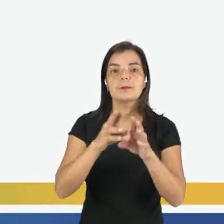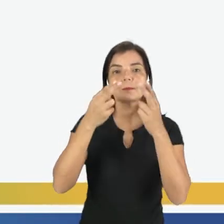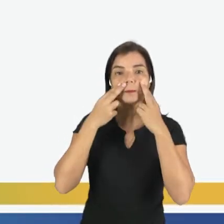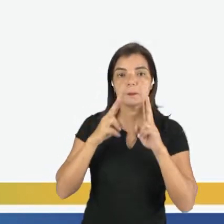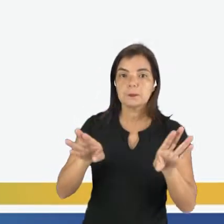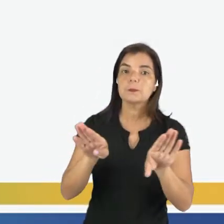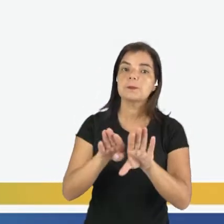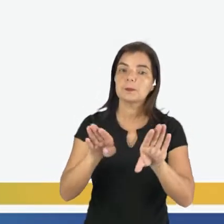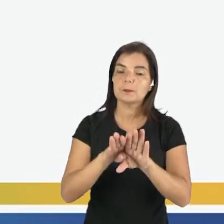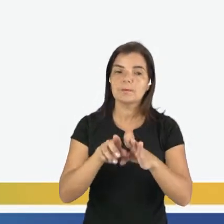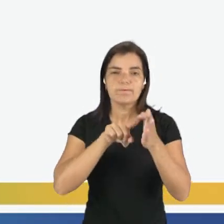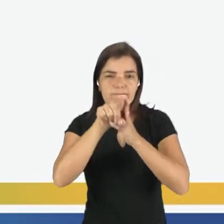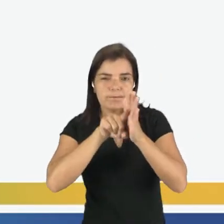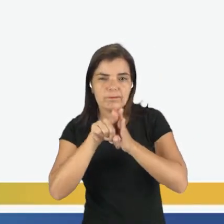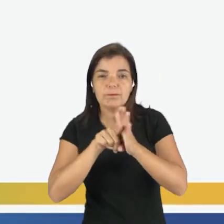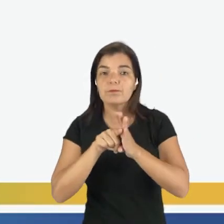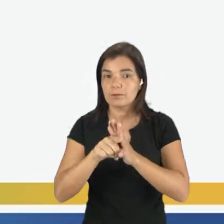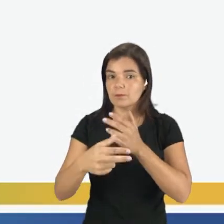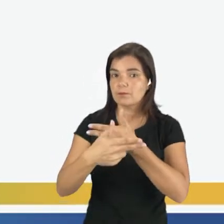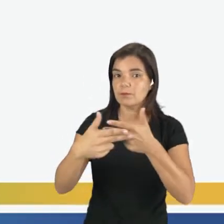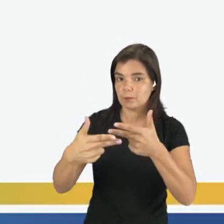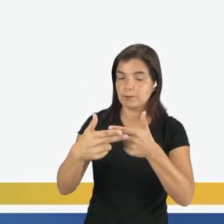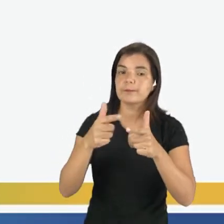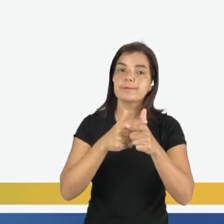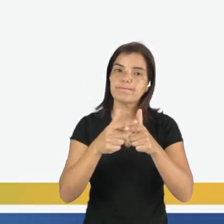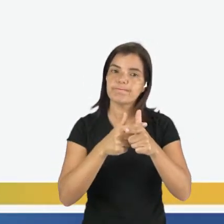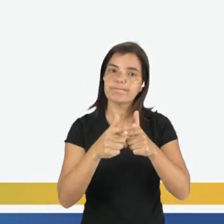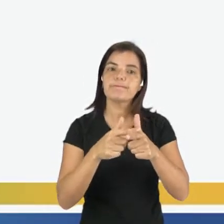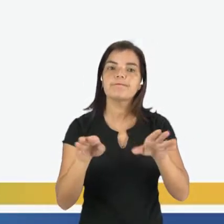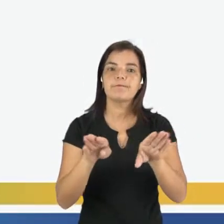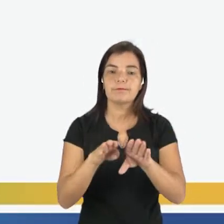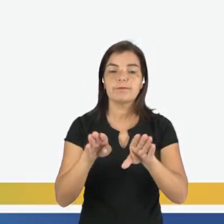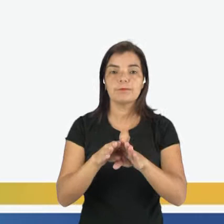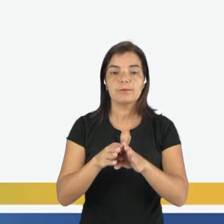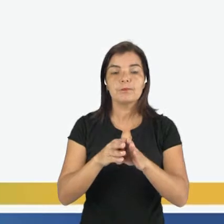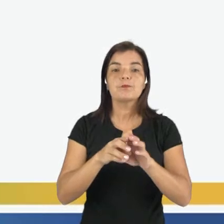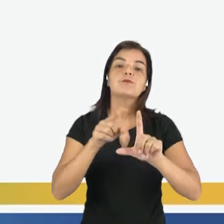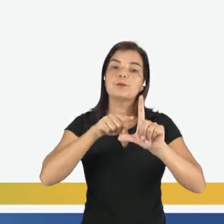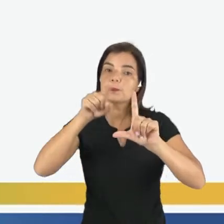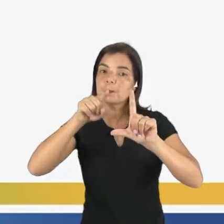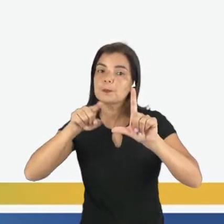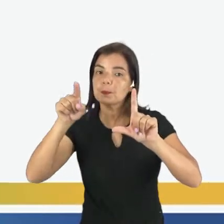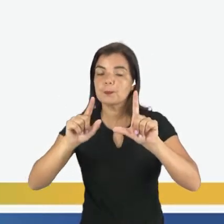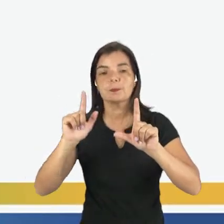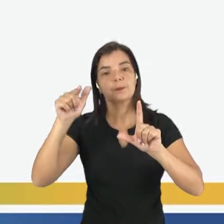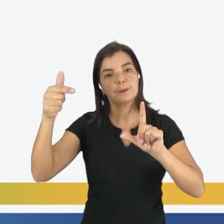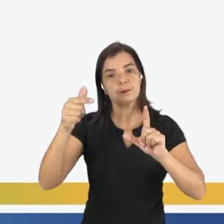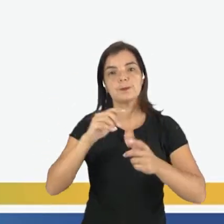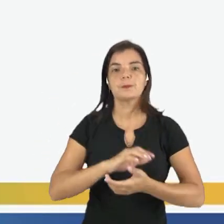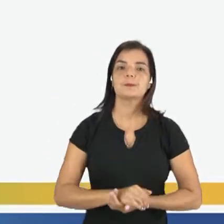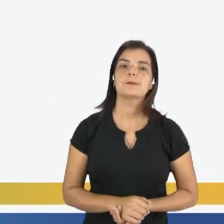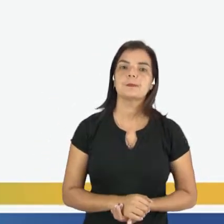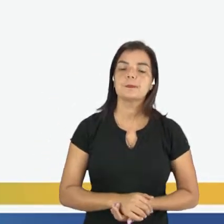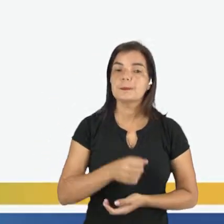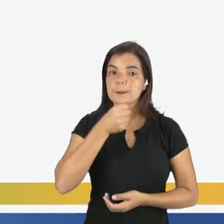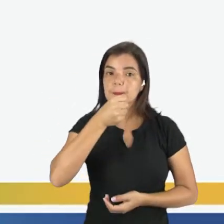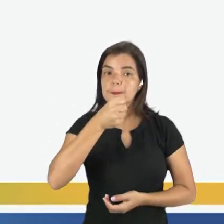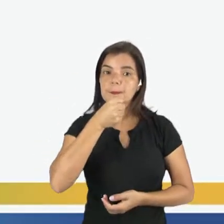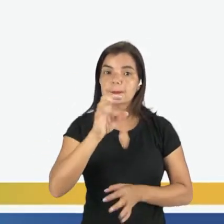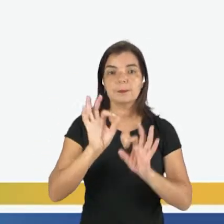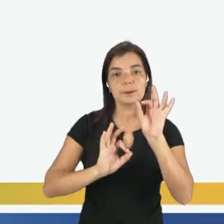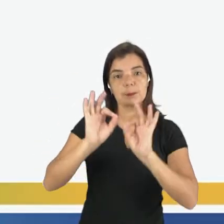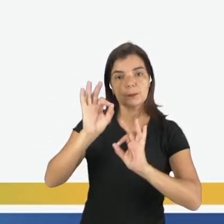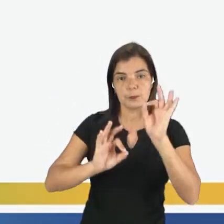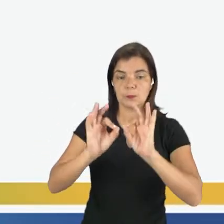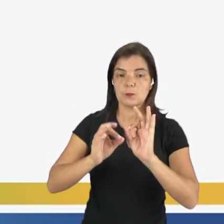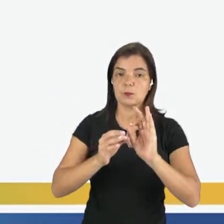de dados e pesquisa, causas e consequências, dados estatísticos, dentre outros. A reportagem foi